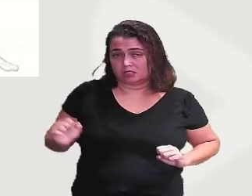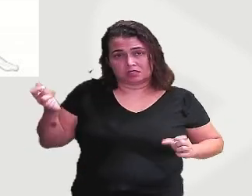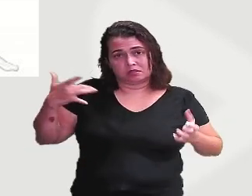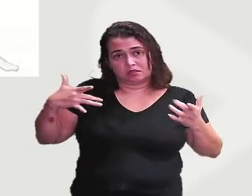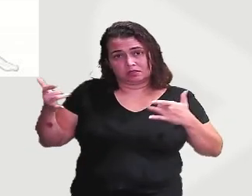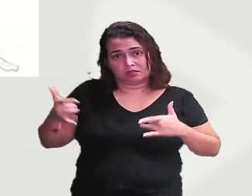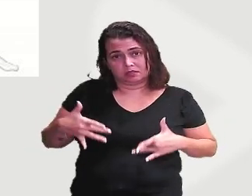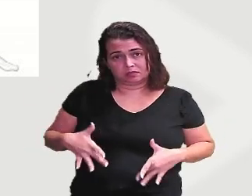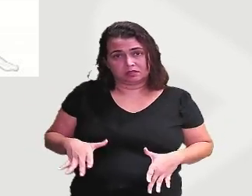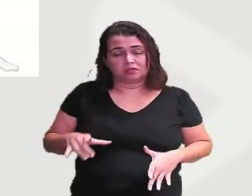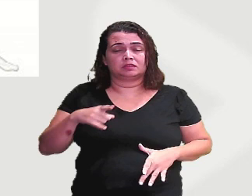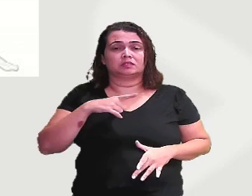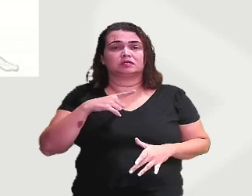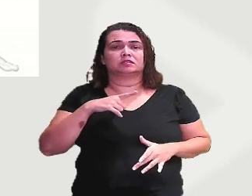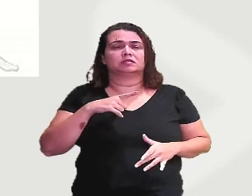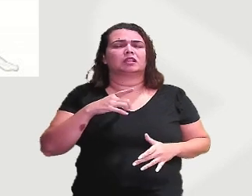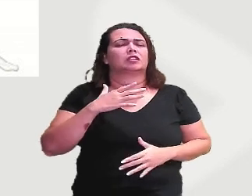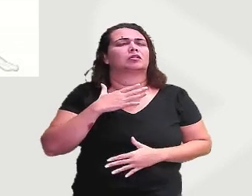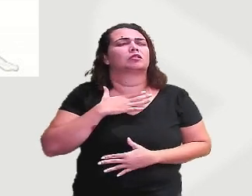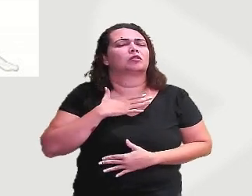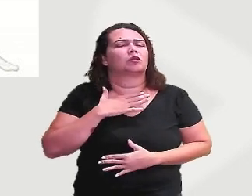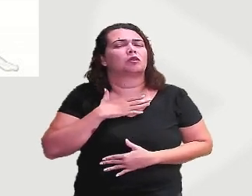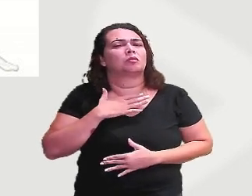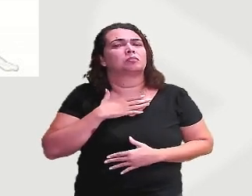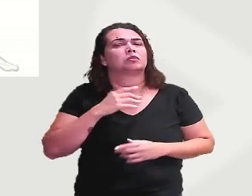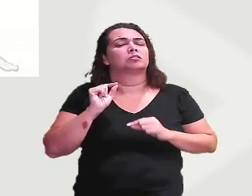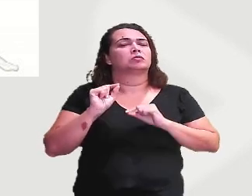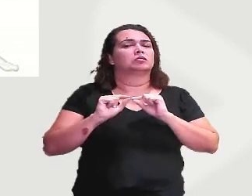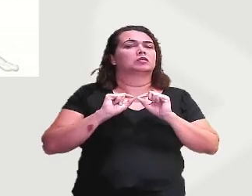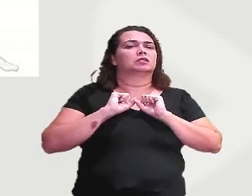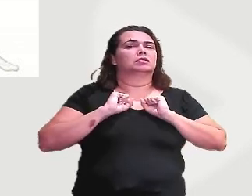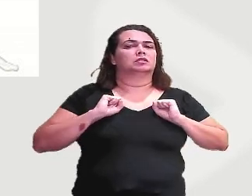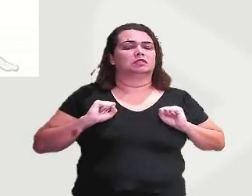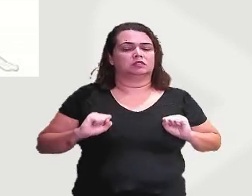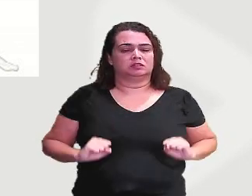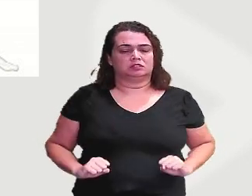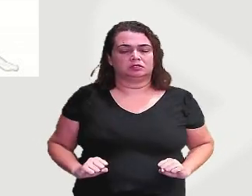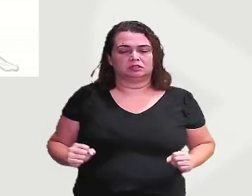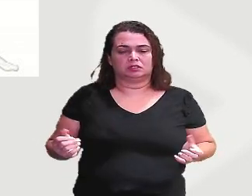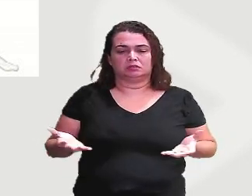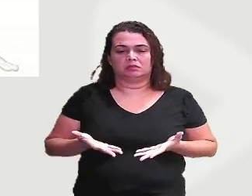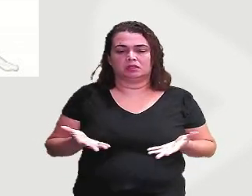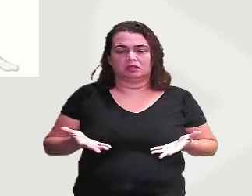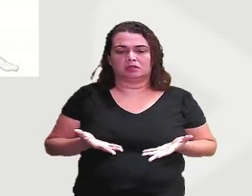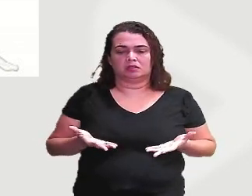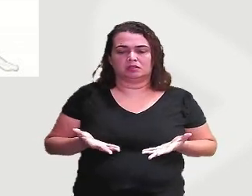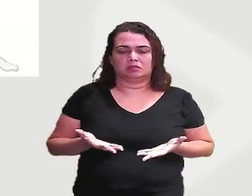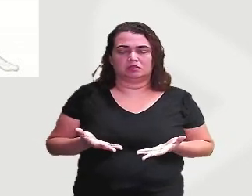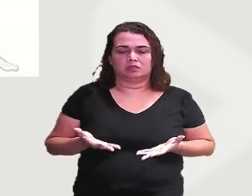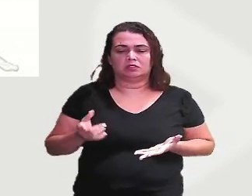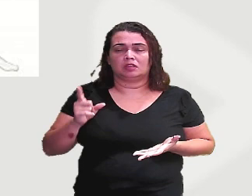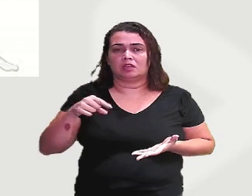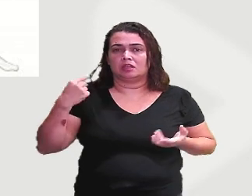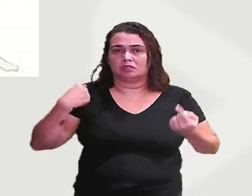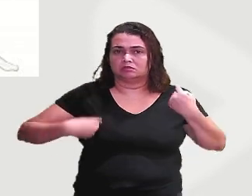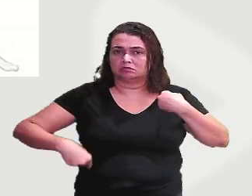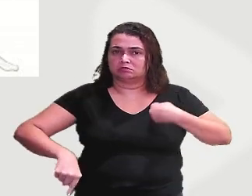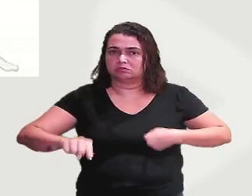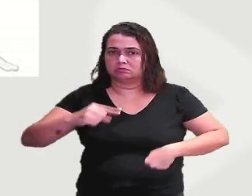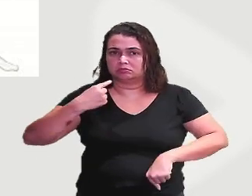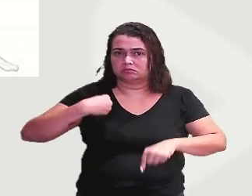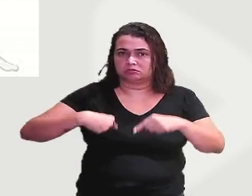nosso corpo humano, ele tem alguns sistemas, O primeiro que nós vamos estudar no dia de hoje está associado com o circulatório, o